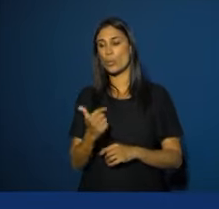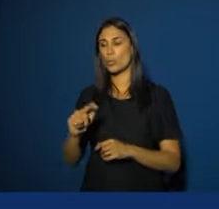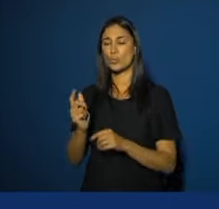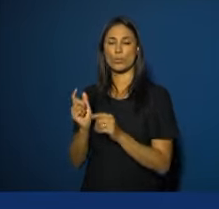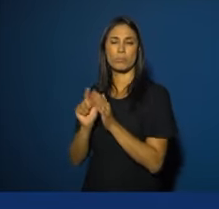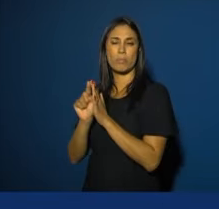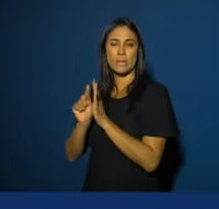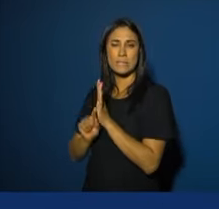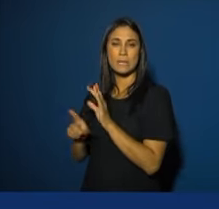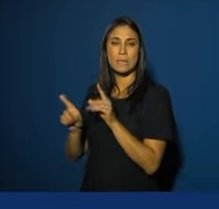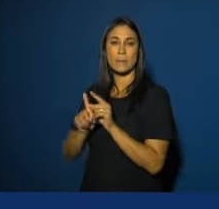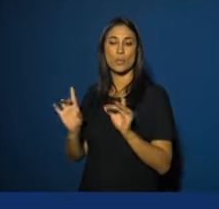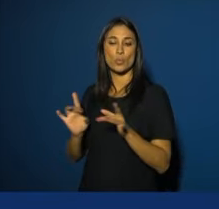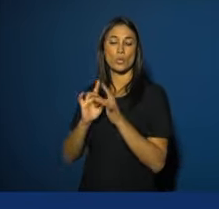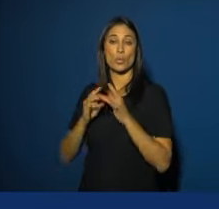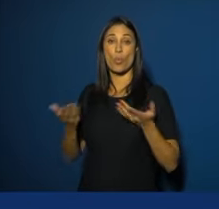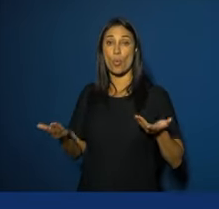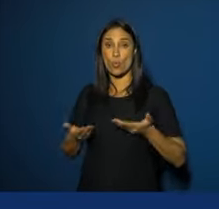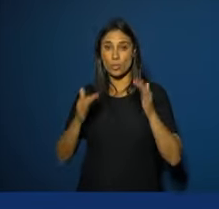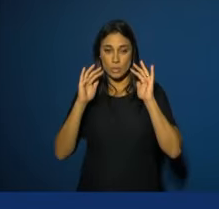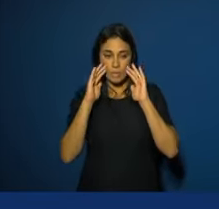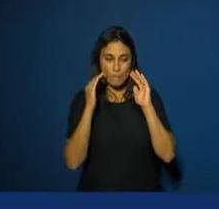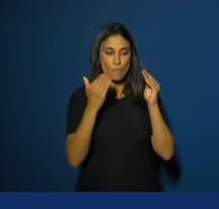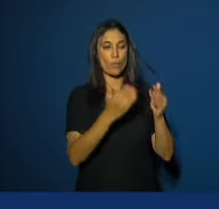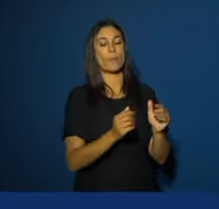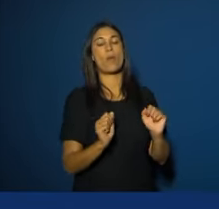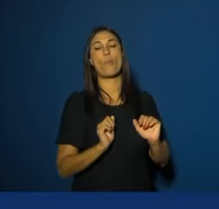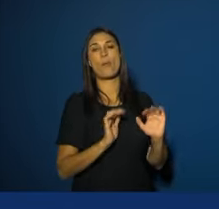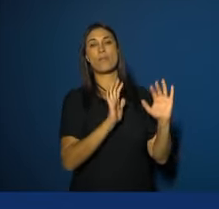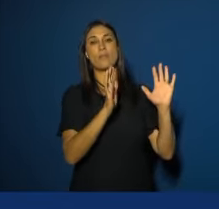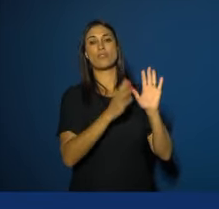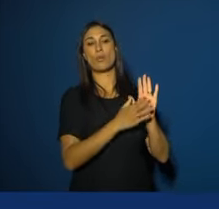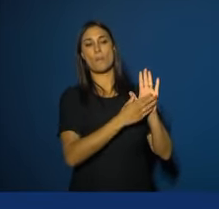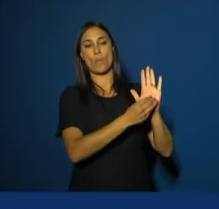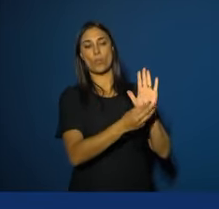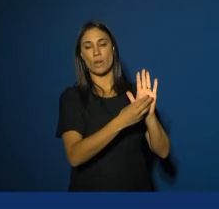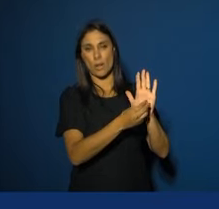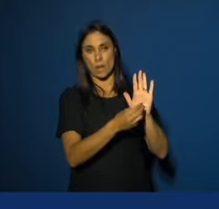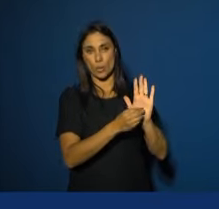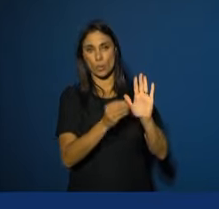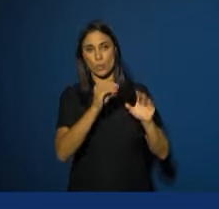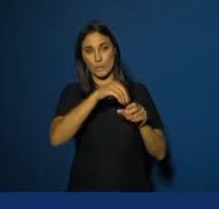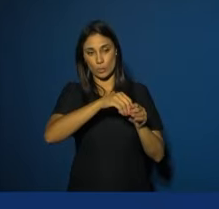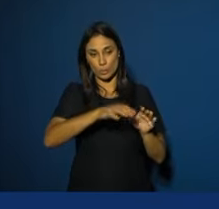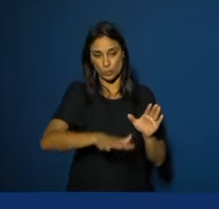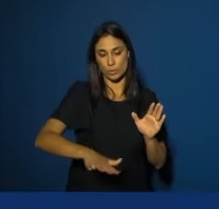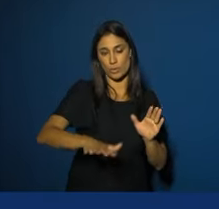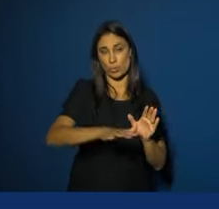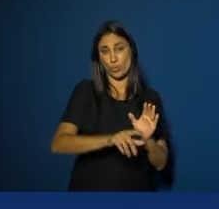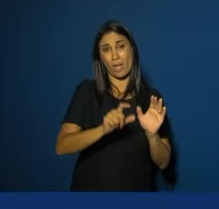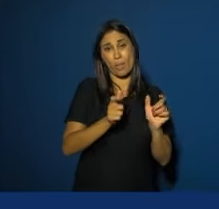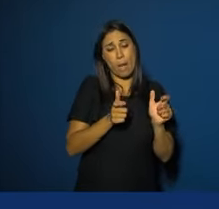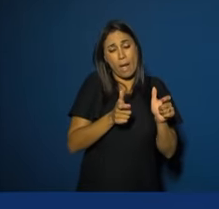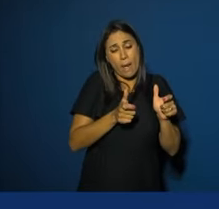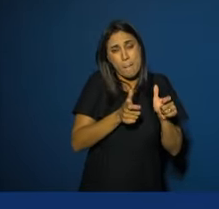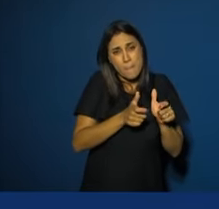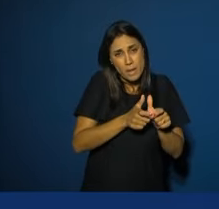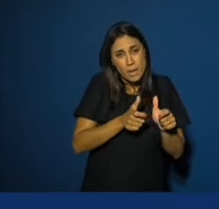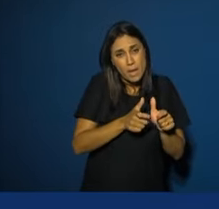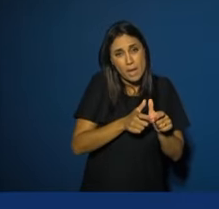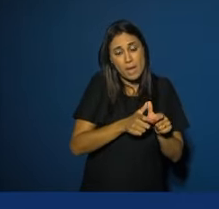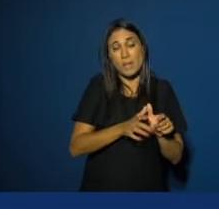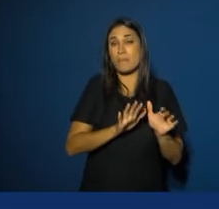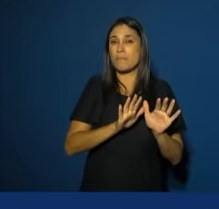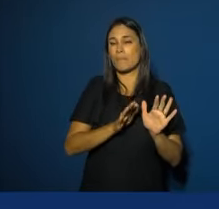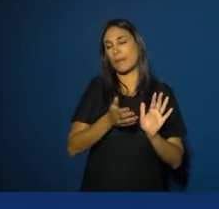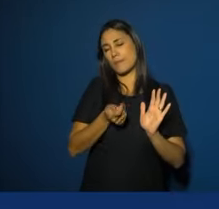uniu. Nesse momento, a gente está muito focado em tornar esse gás um exemplo, benchmark do setor. Ela é pequenininha, embora já não